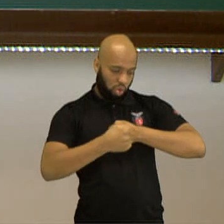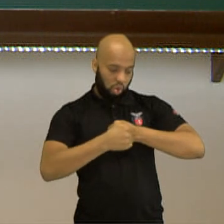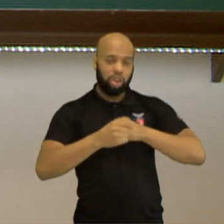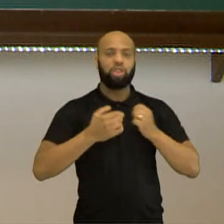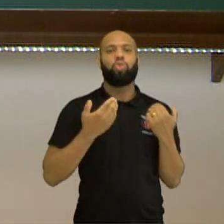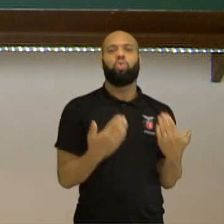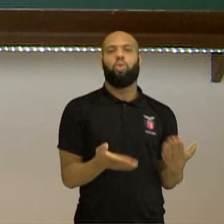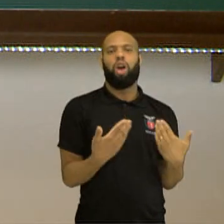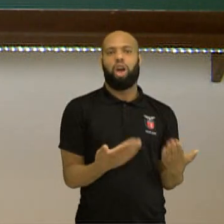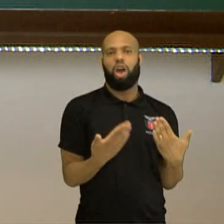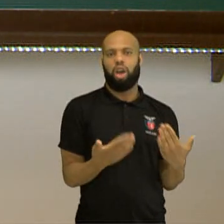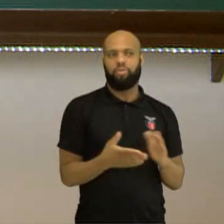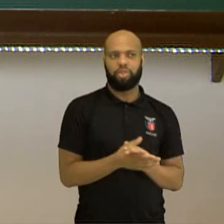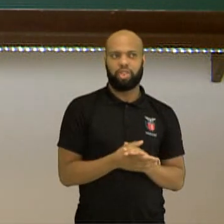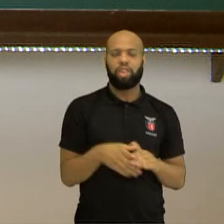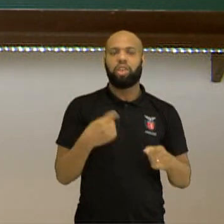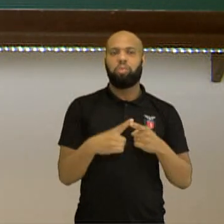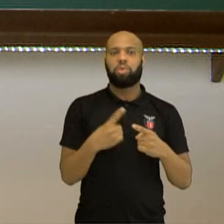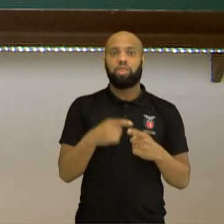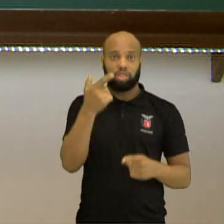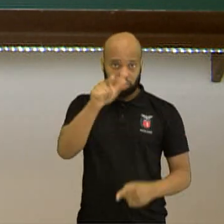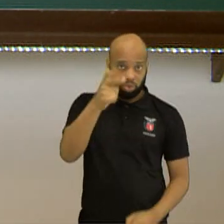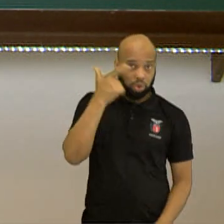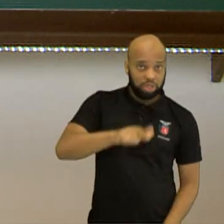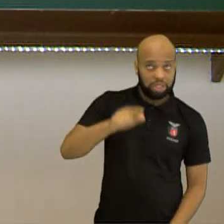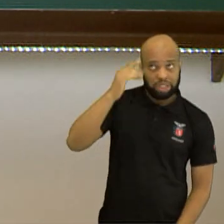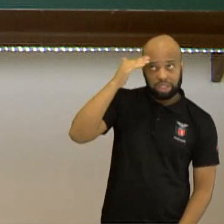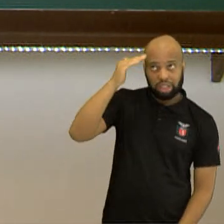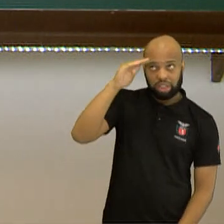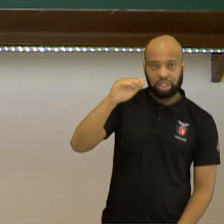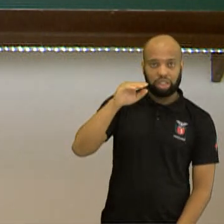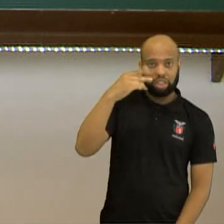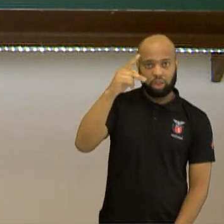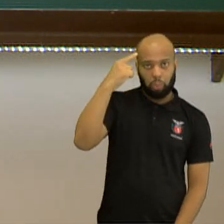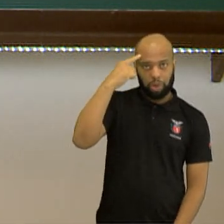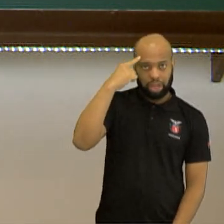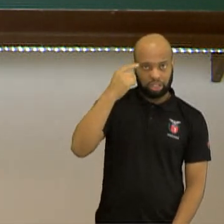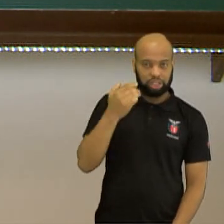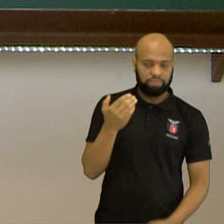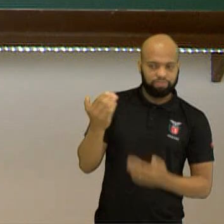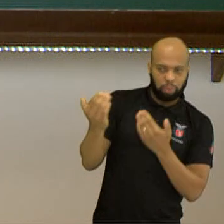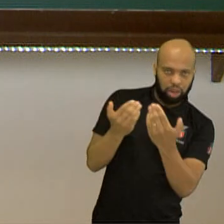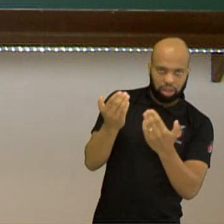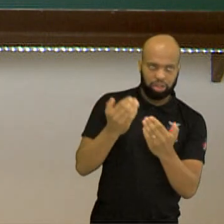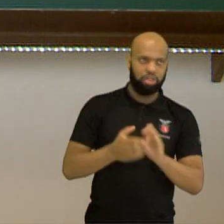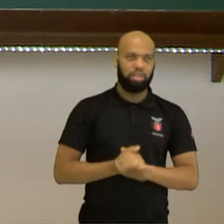assim, já bacana você estabelecer aí na sua mente esse paralelo, né?